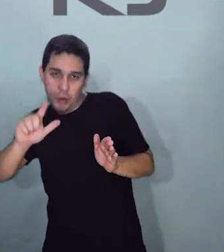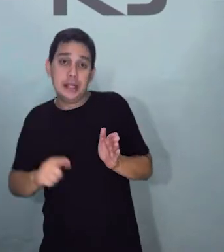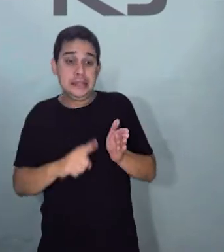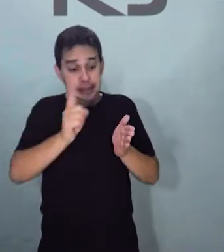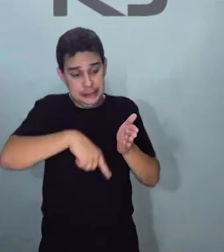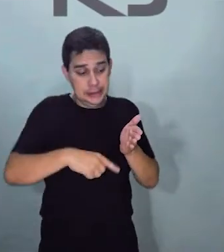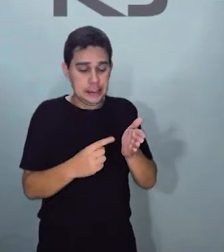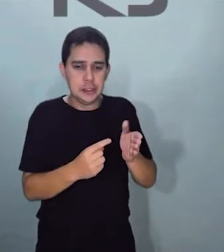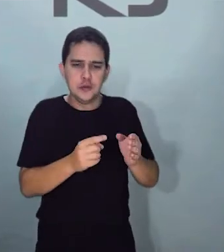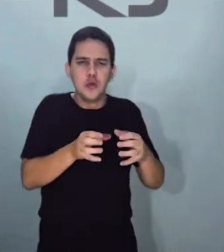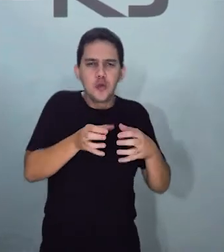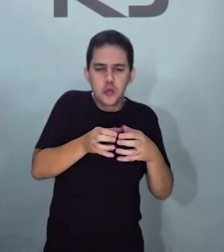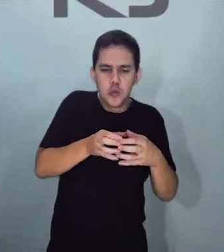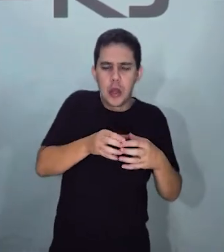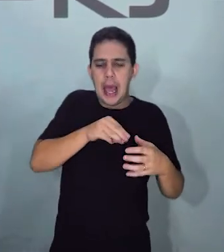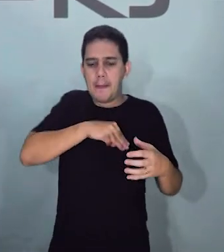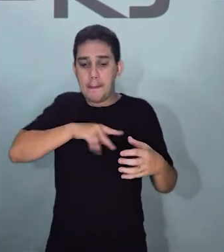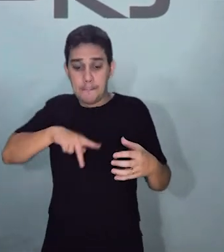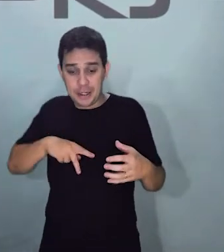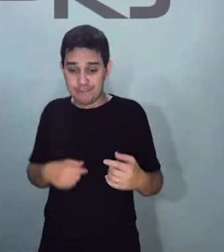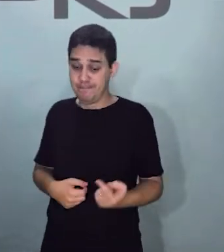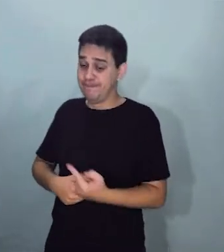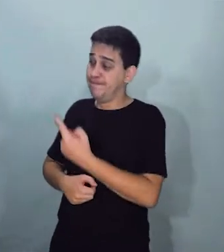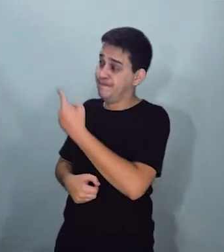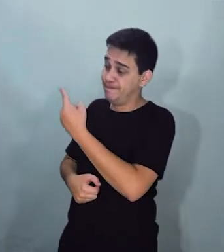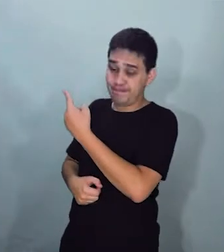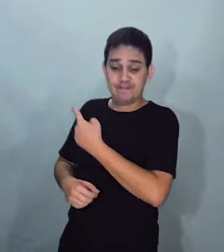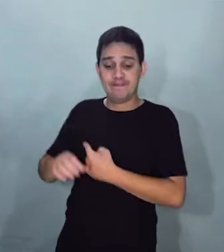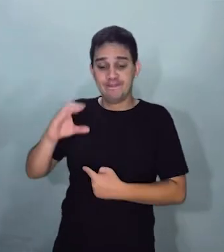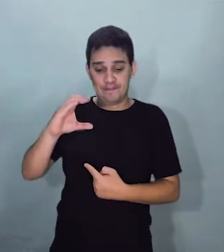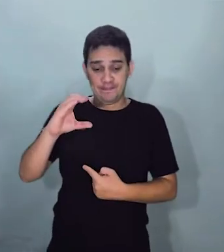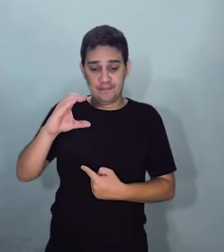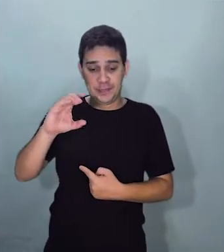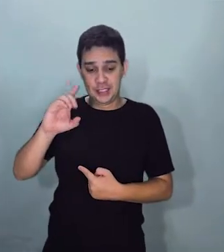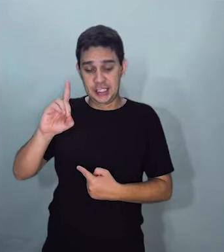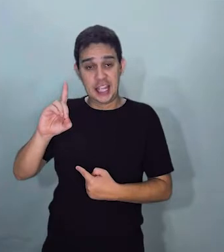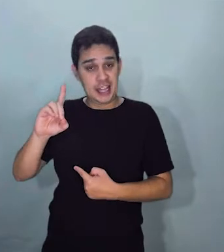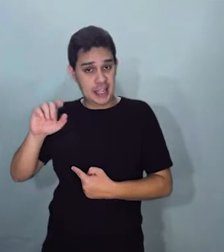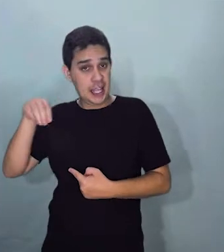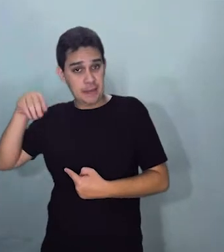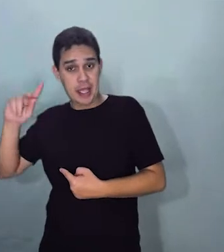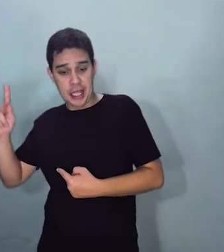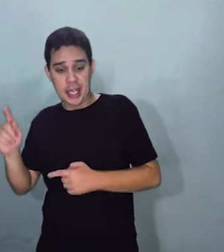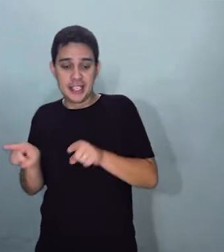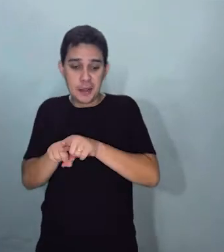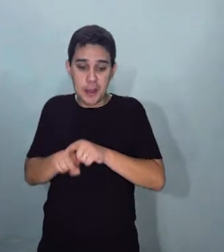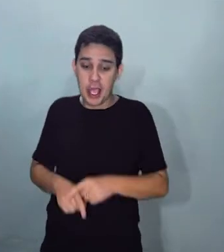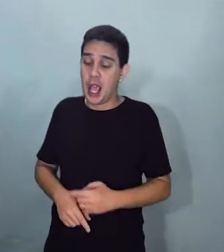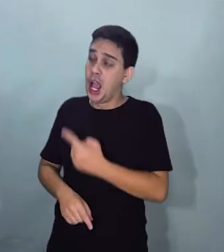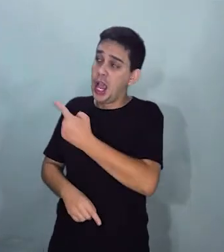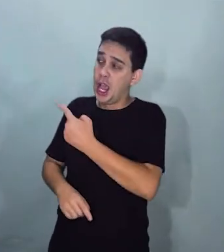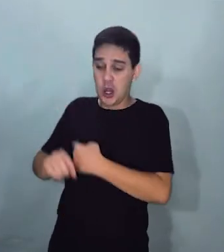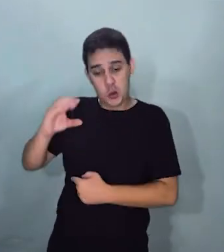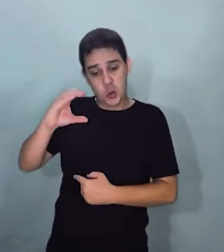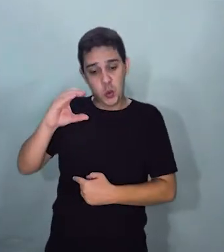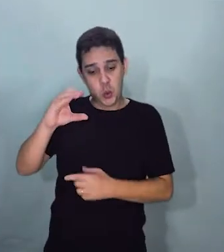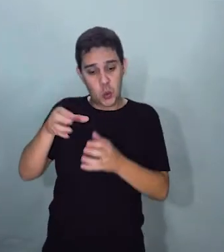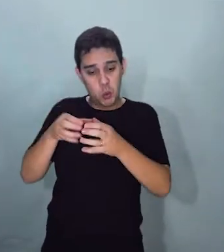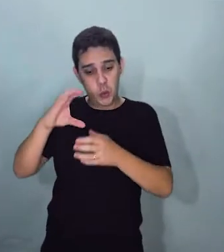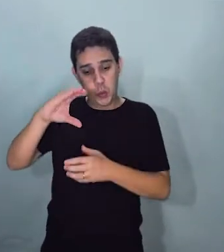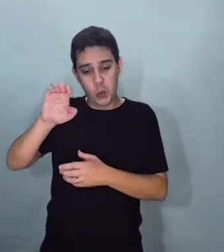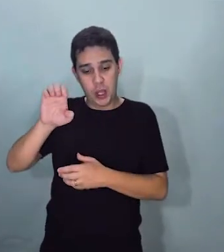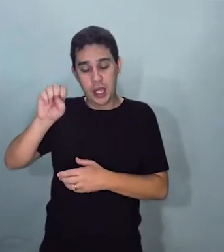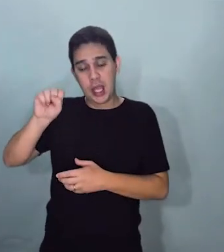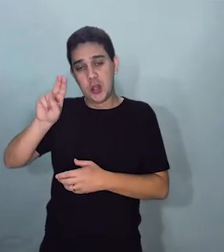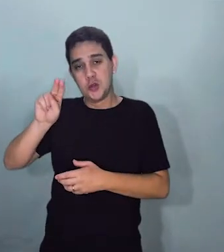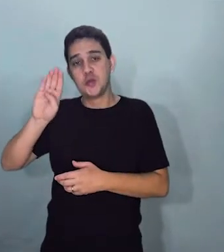Janeiro, integrada com a COESUB, que é a Comissão Permanente Multidisciplinar de Erradicação do